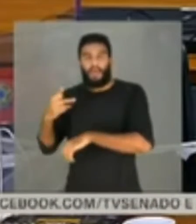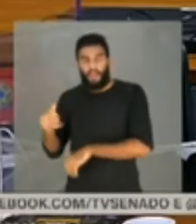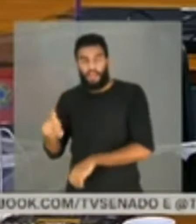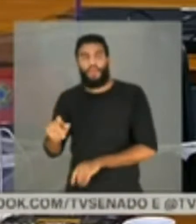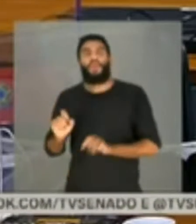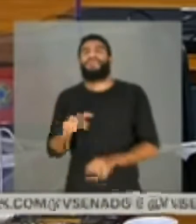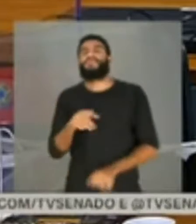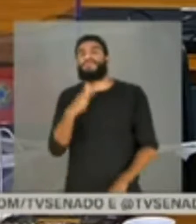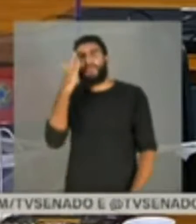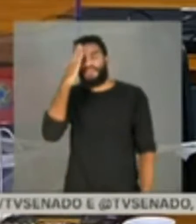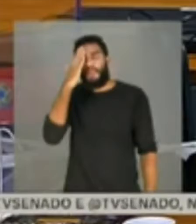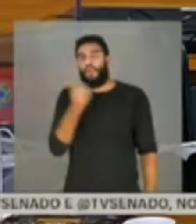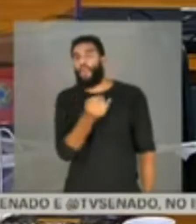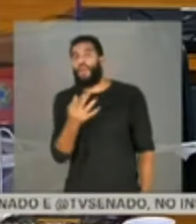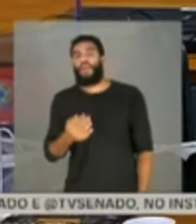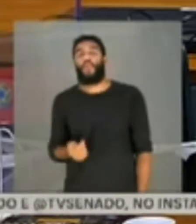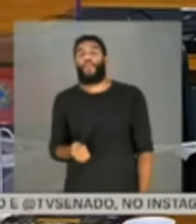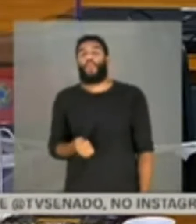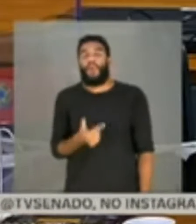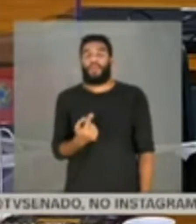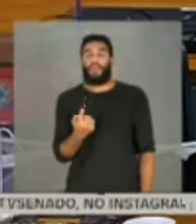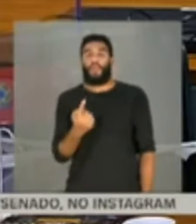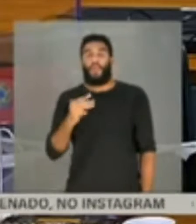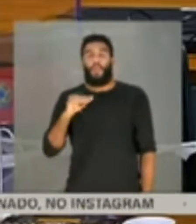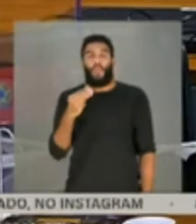dele, sabe quanto, Girão? Quase R$1 milhão,